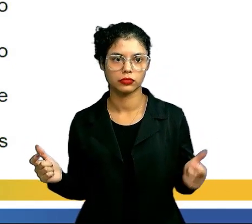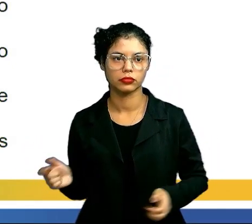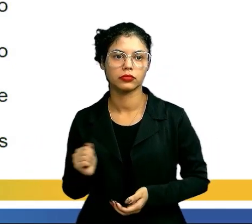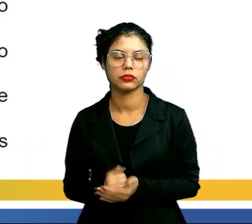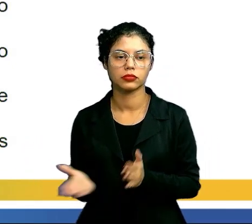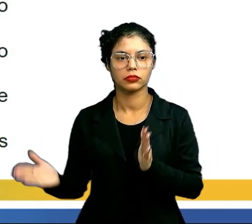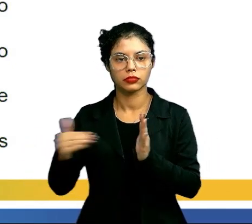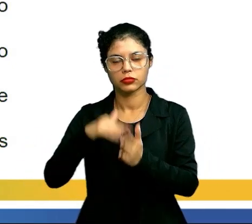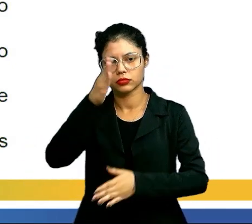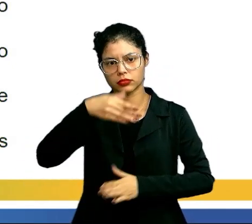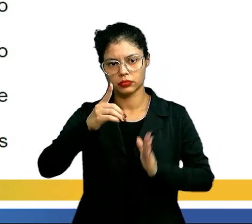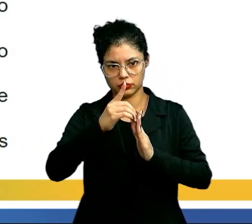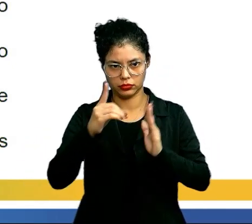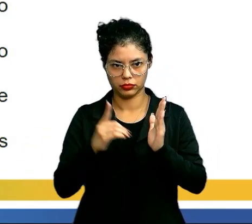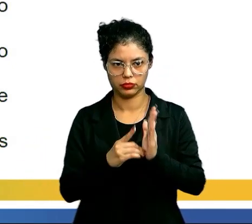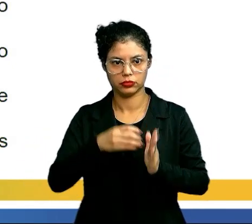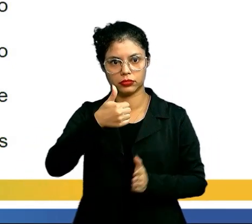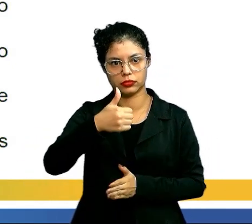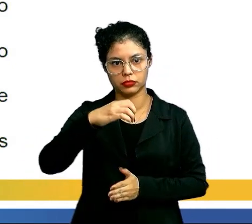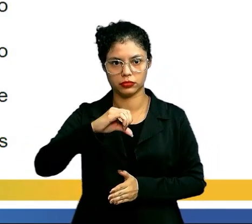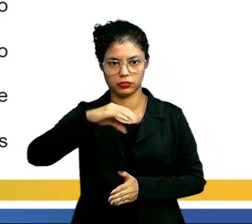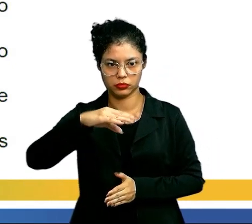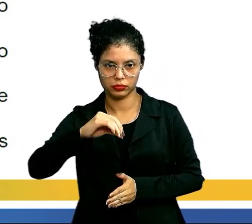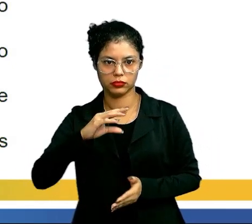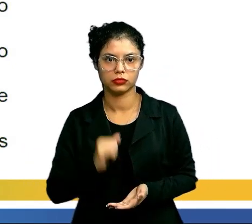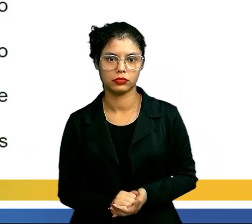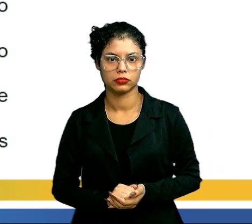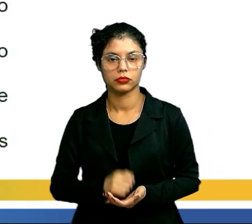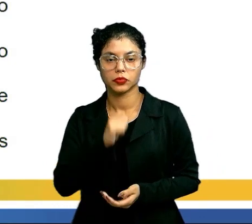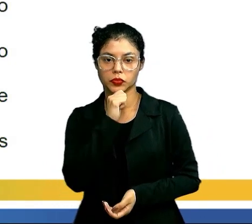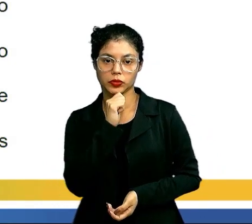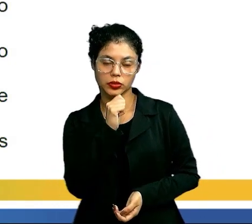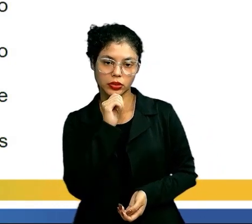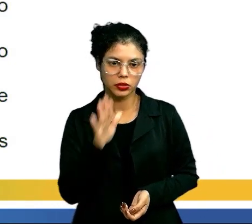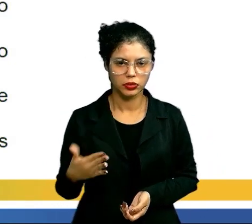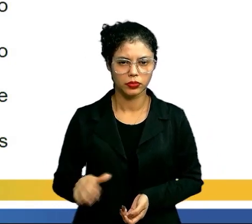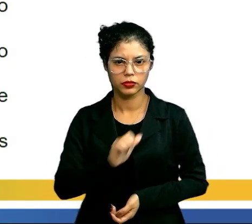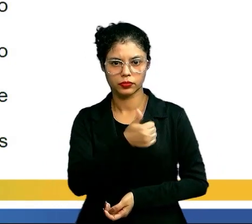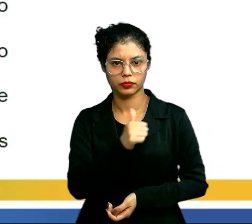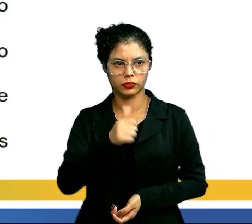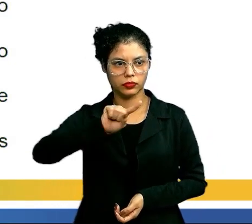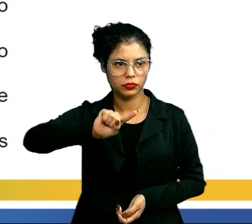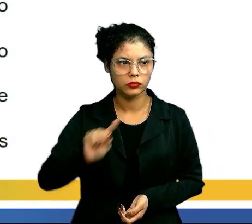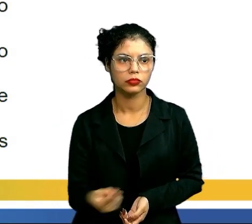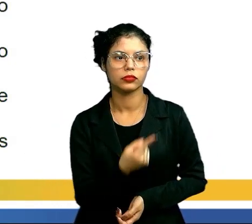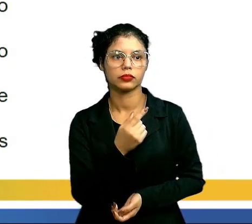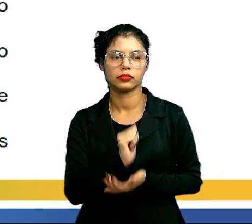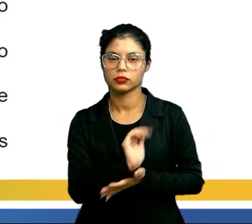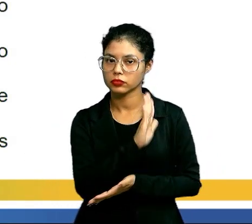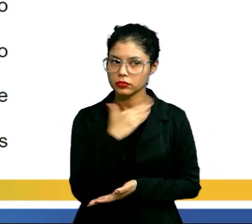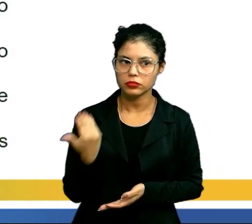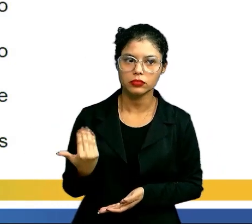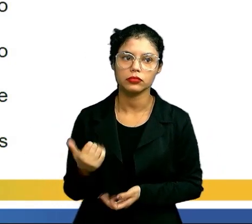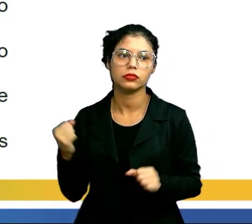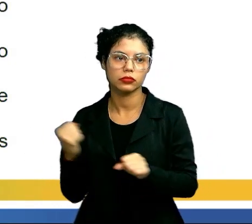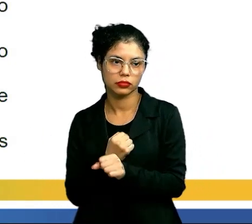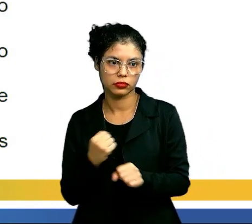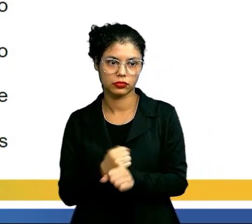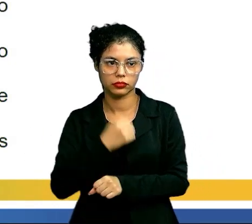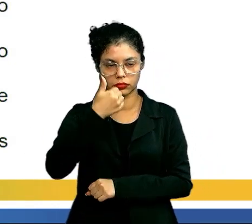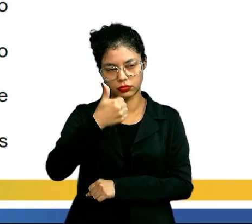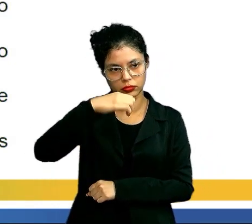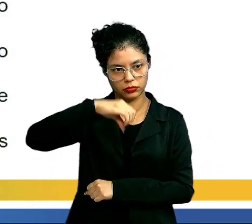mortalidade crescente até meados da década de 1990, estabilizando aí em cerca de 11 mil óbitos